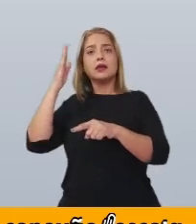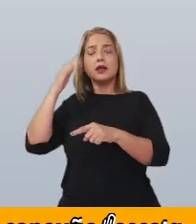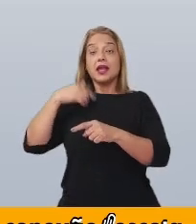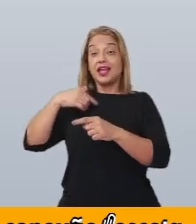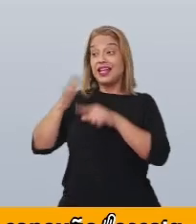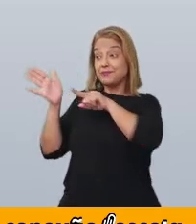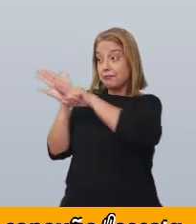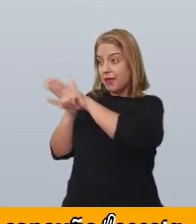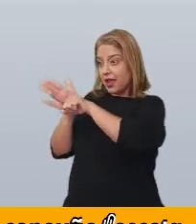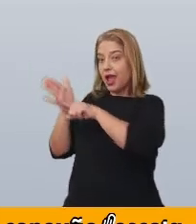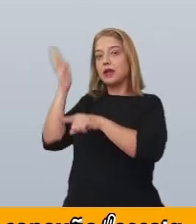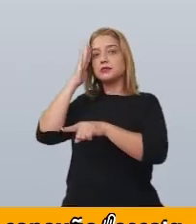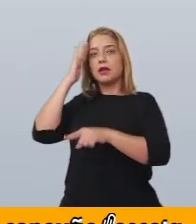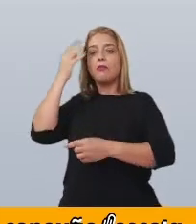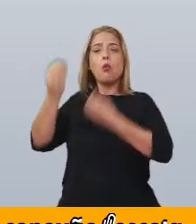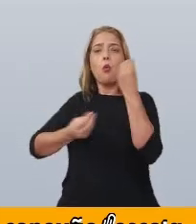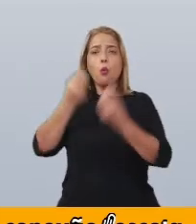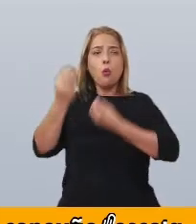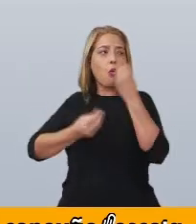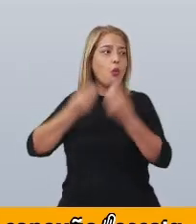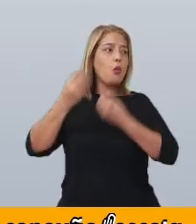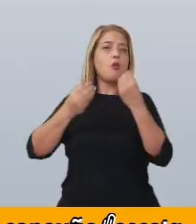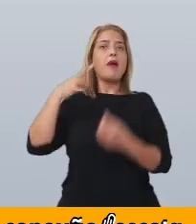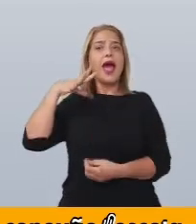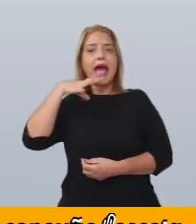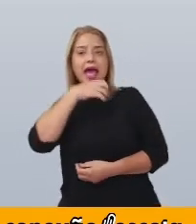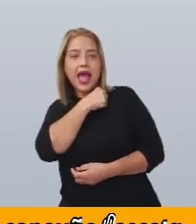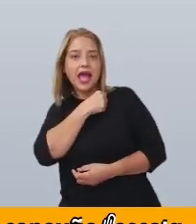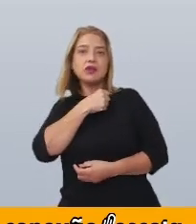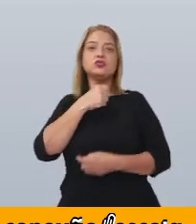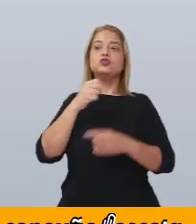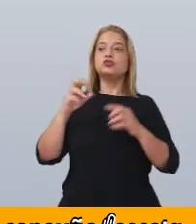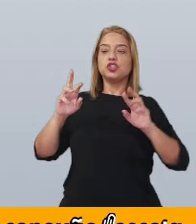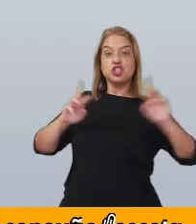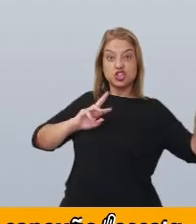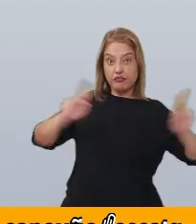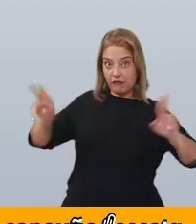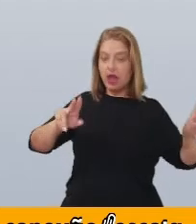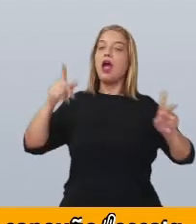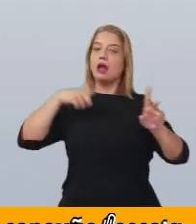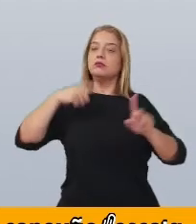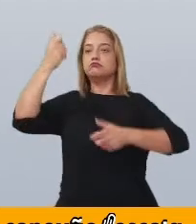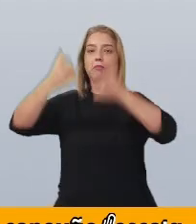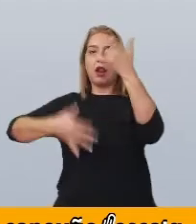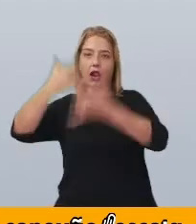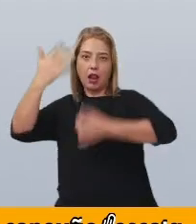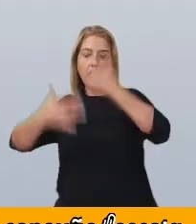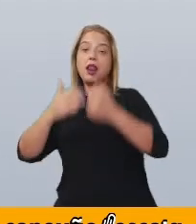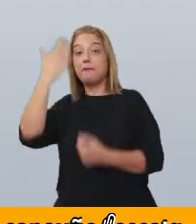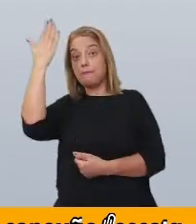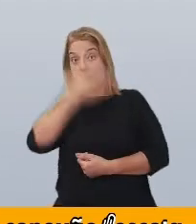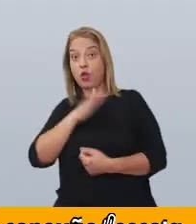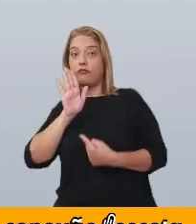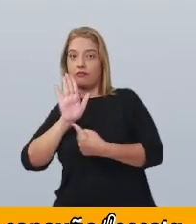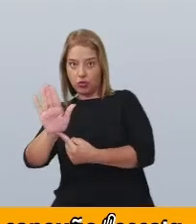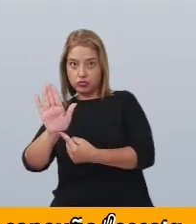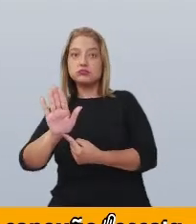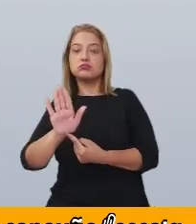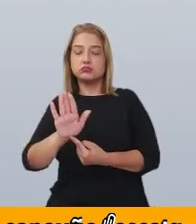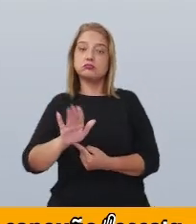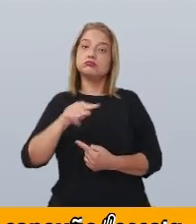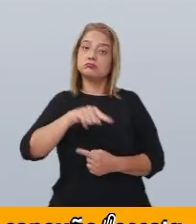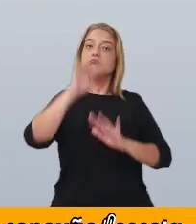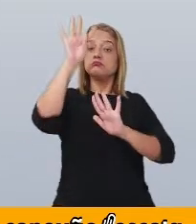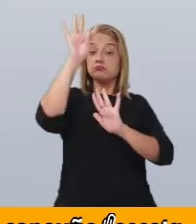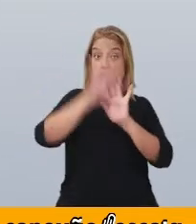vista. E há certos conhecimentos que geralmente são mobilizados no texto para